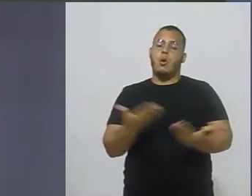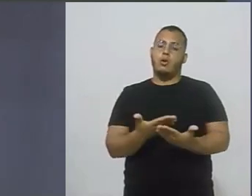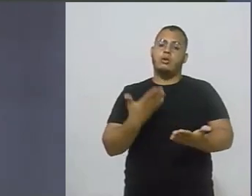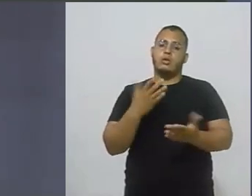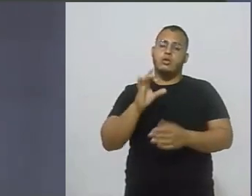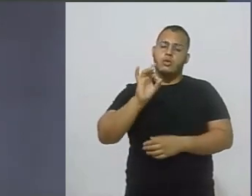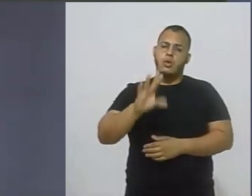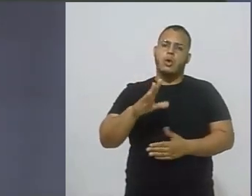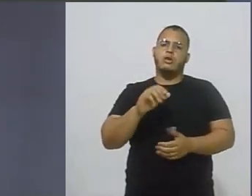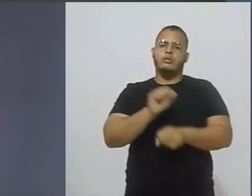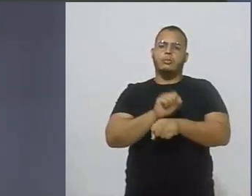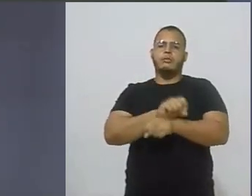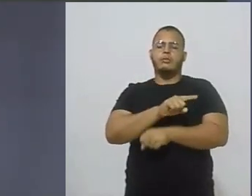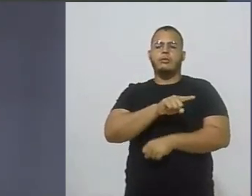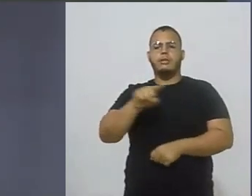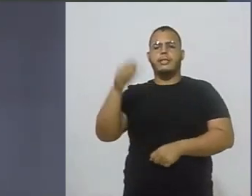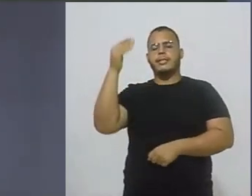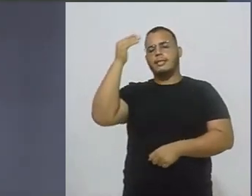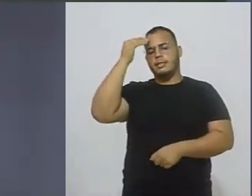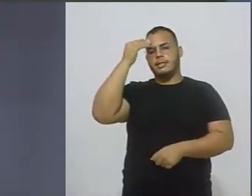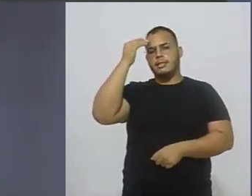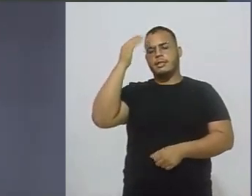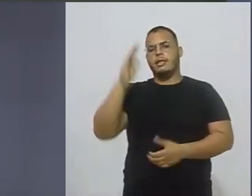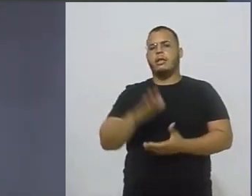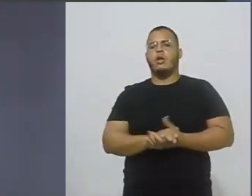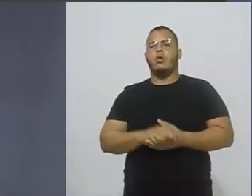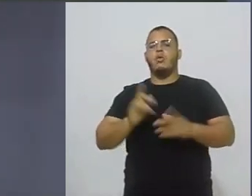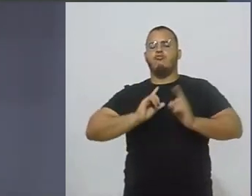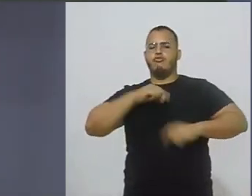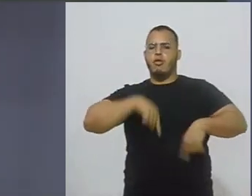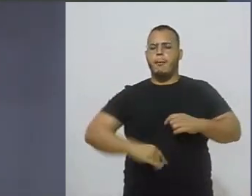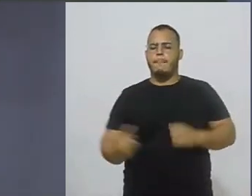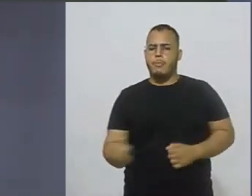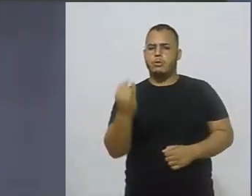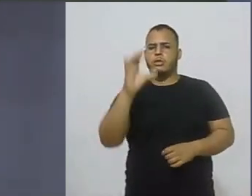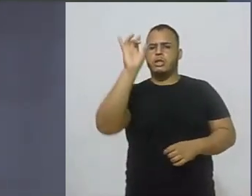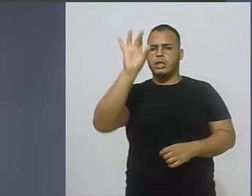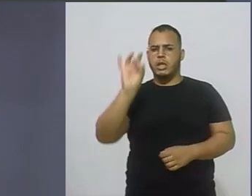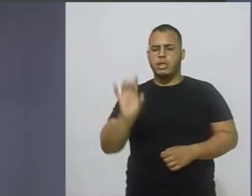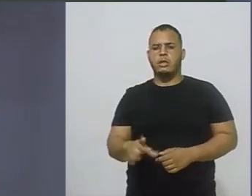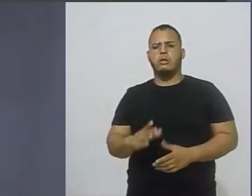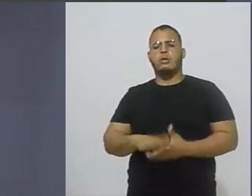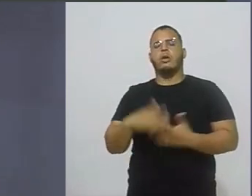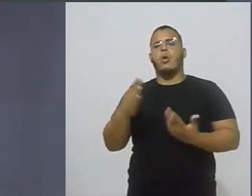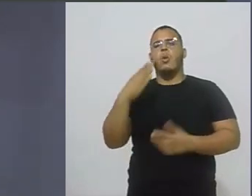só, pessoal. Espero que vocês tenham aí entendido, né, esses hormônios, a importância de cada um deles, de a gente